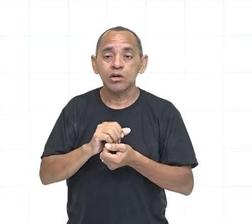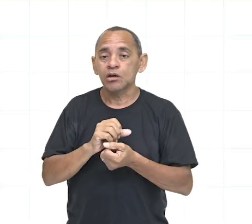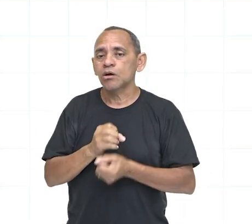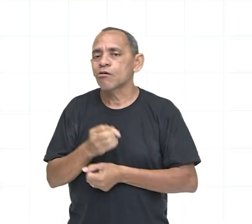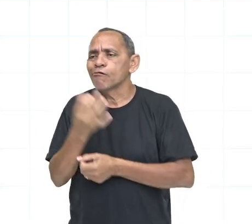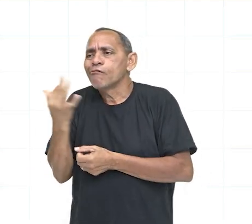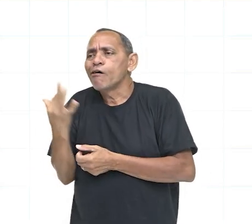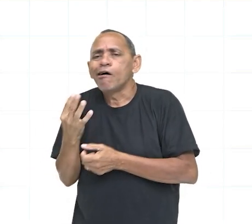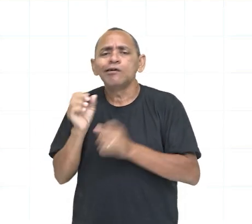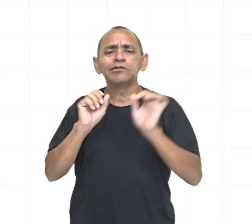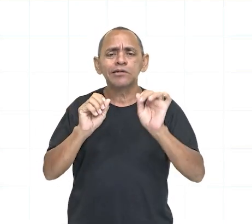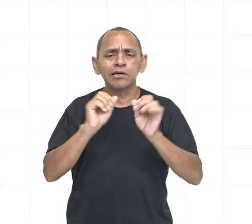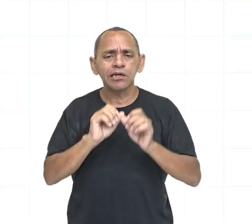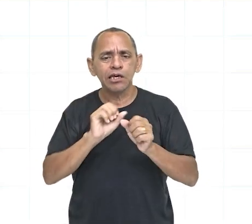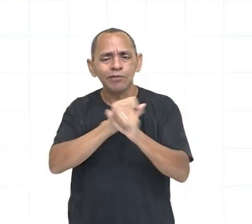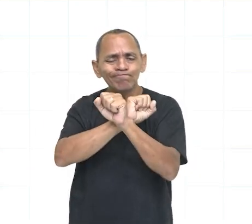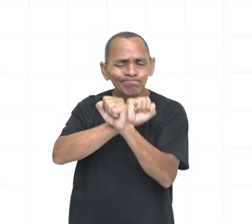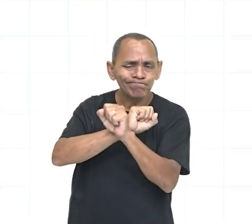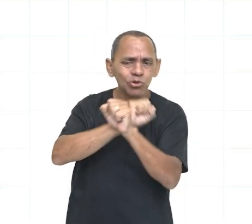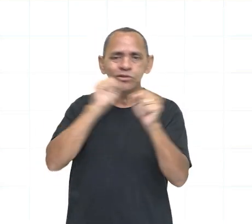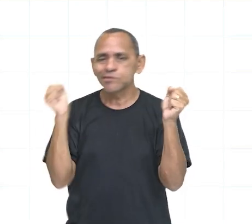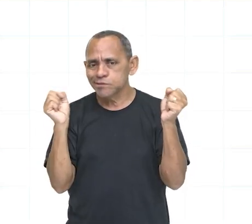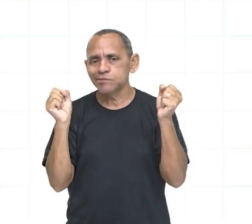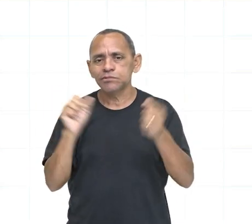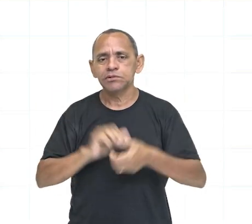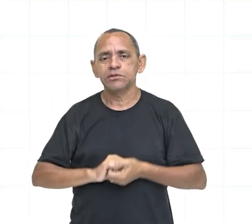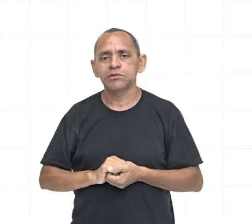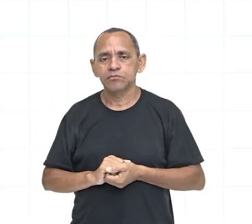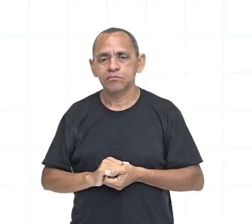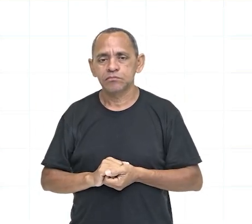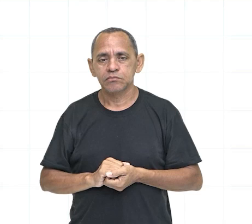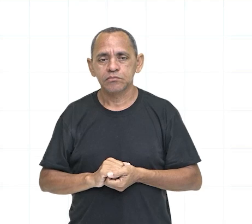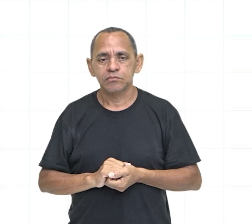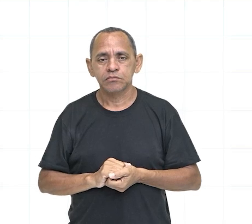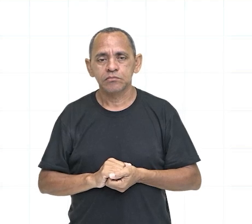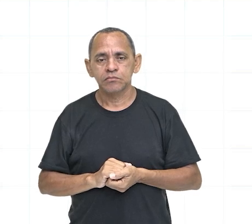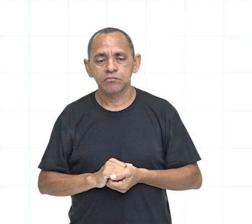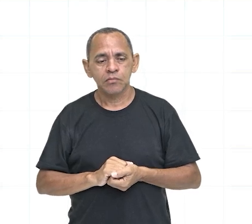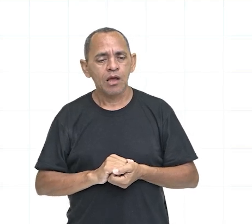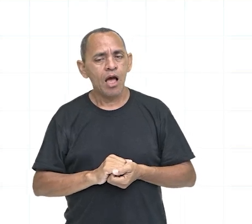de acontecerem. Então, se por um lado,